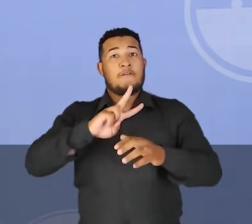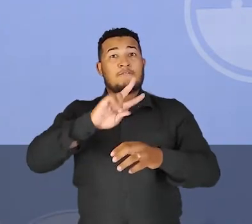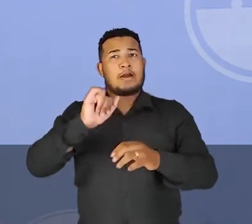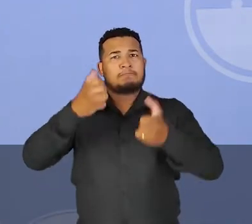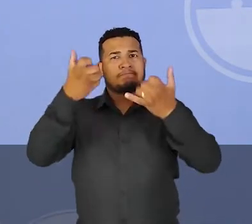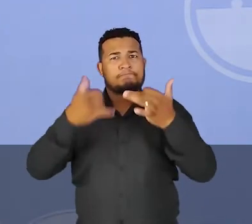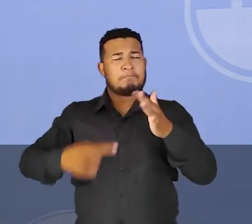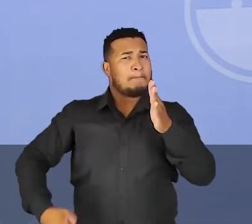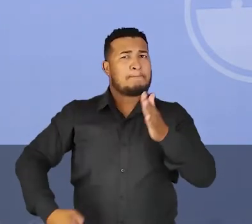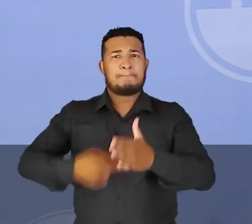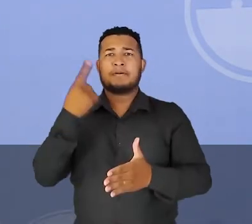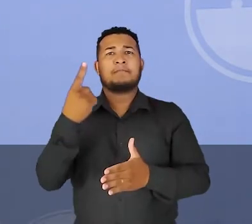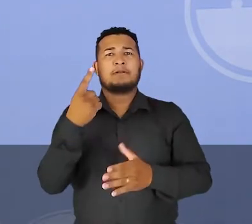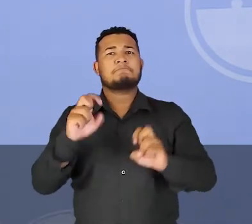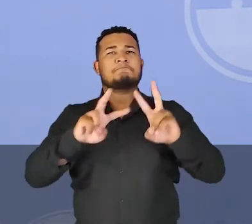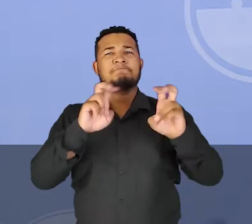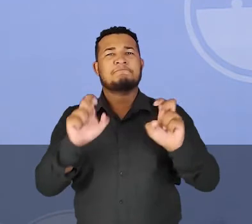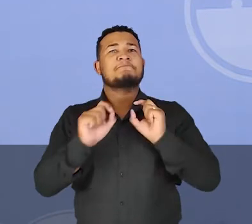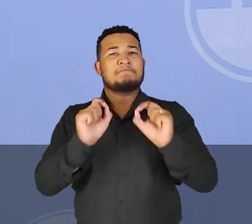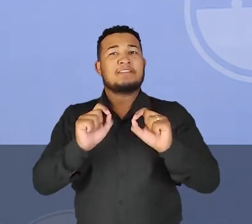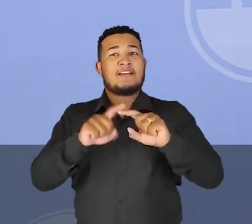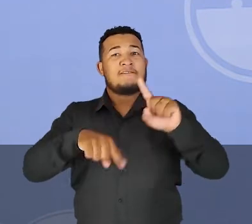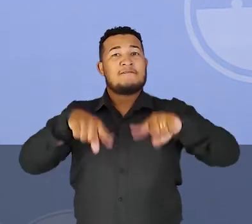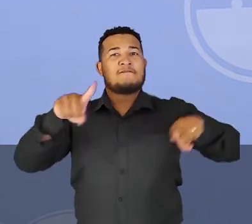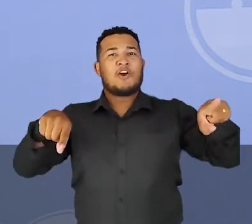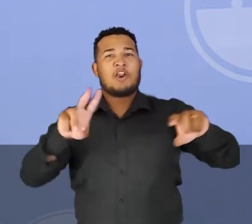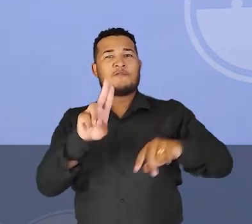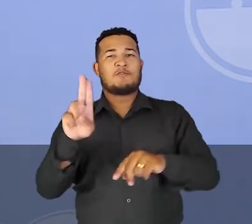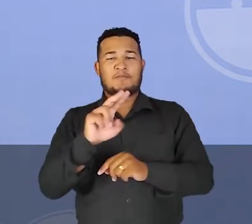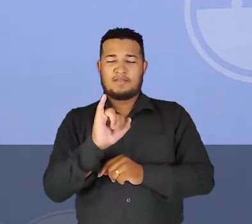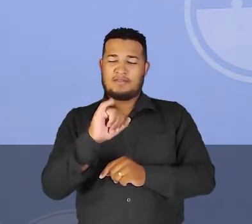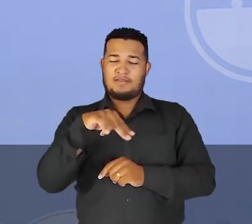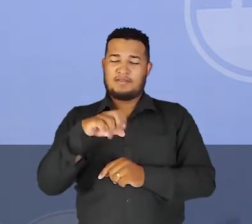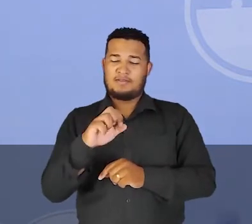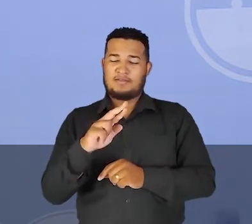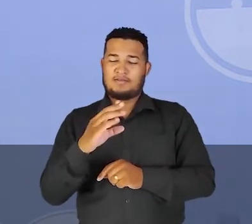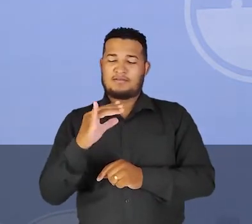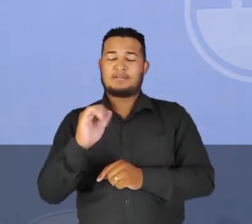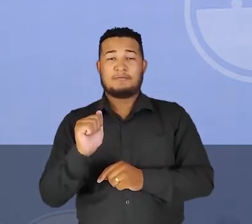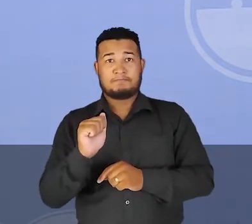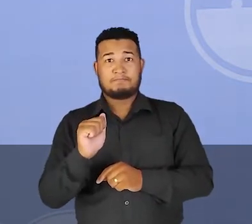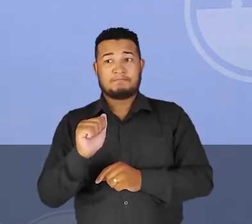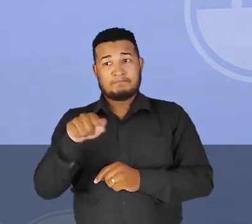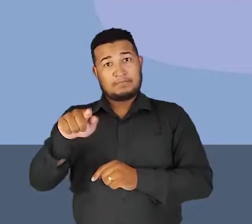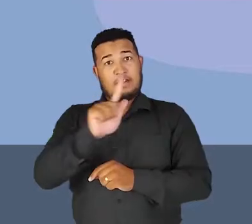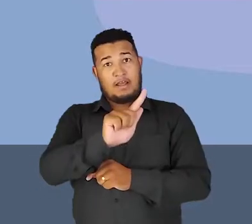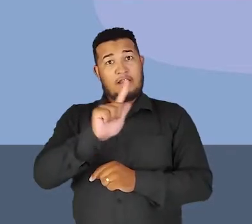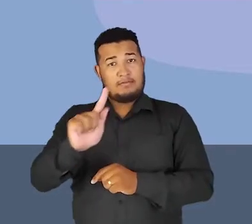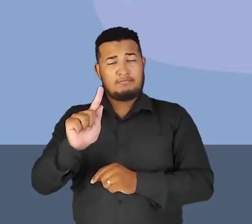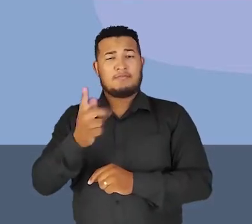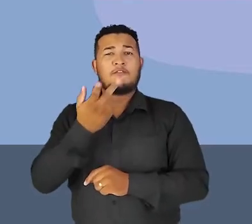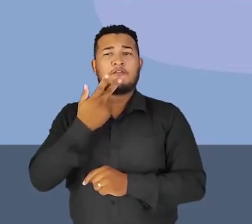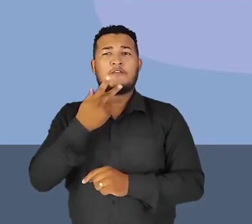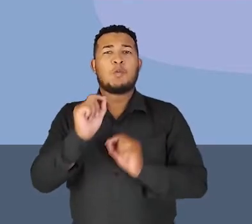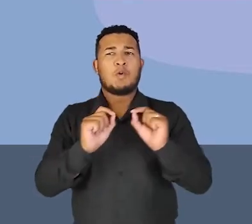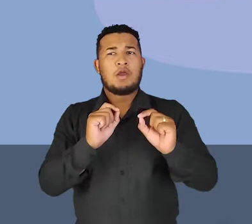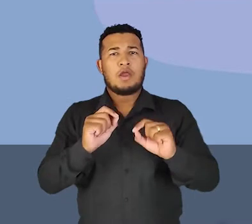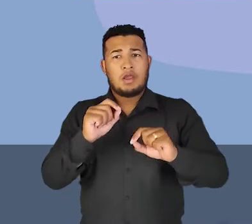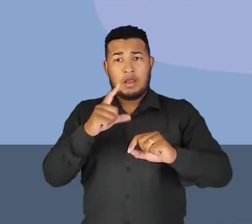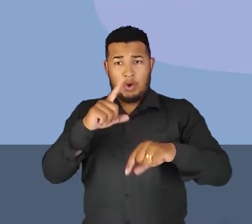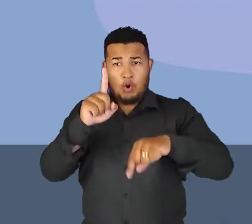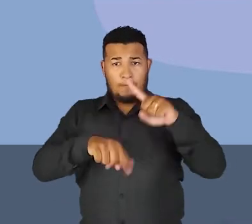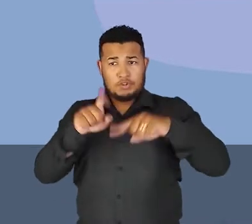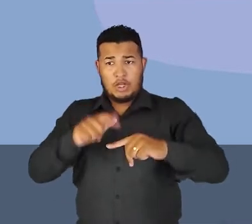primeira vez nesta variável chamada de inércia. Segundo Galileu, um corpo em repouso